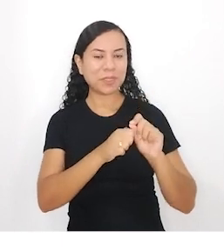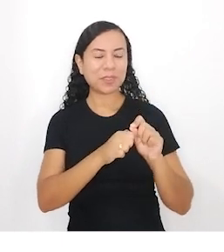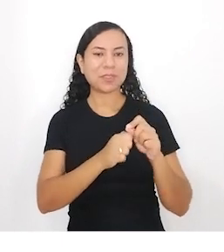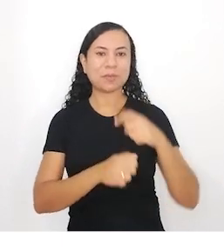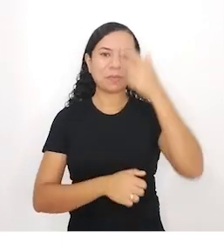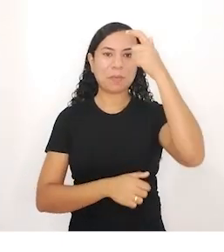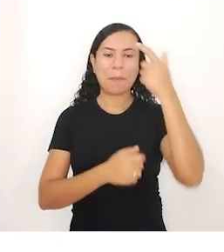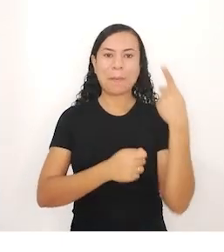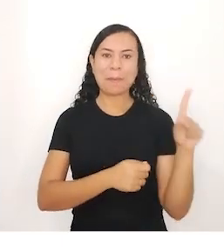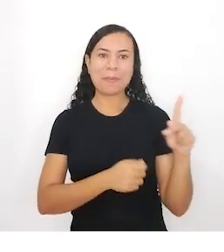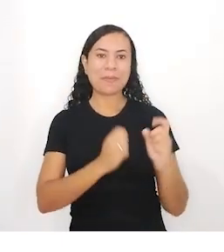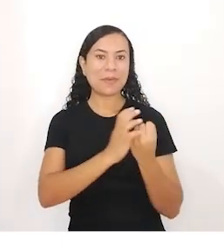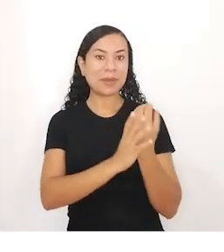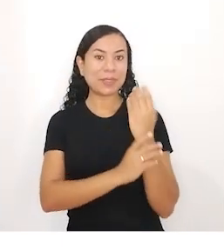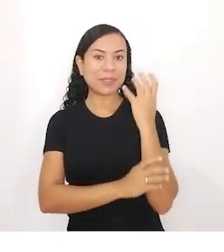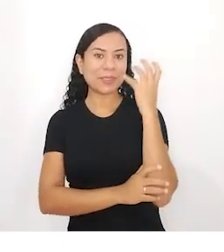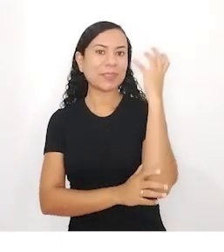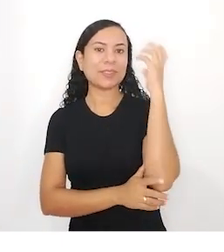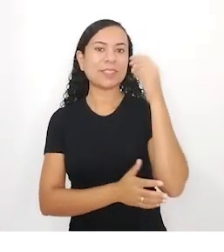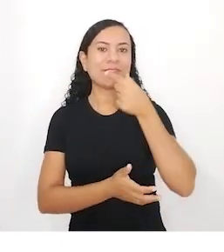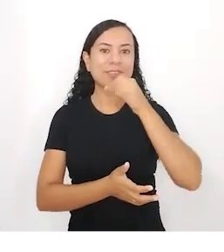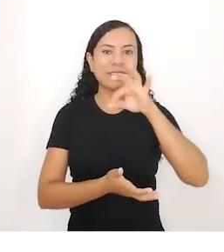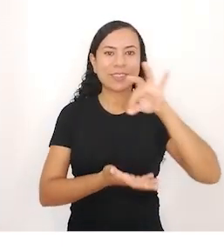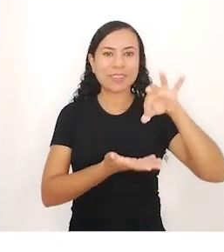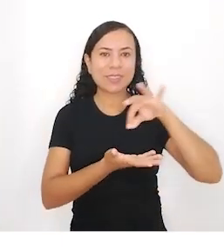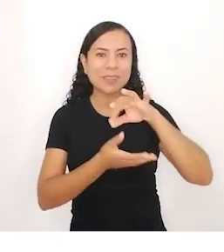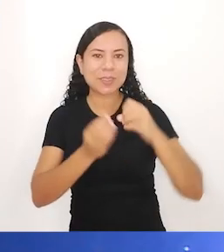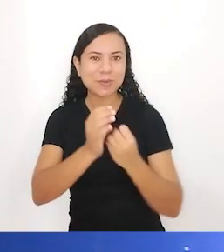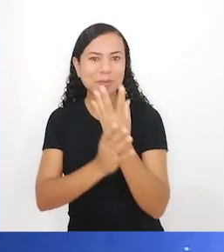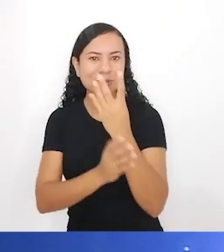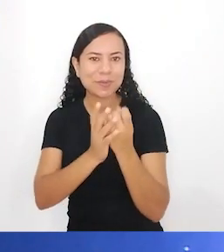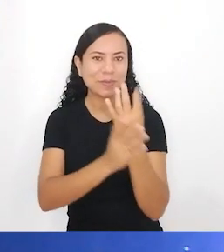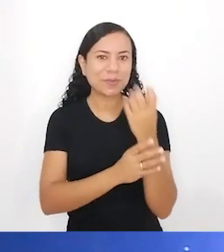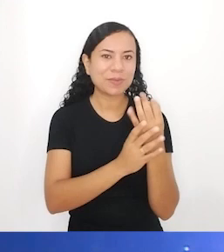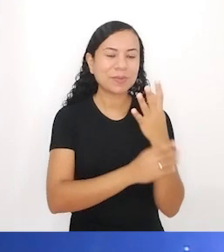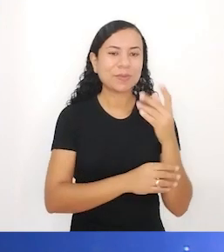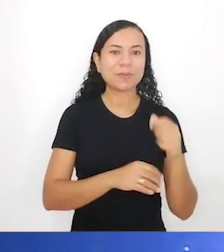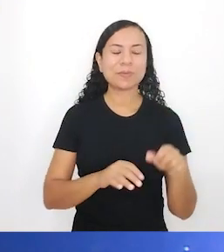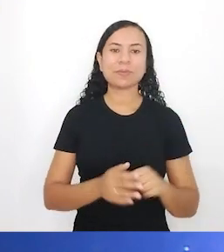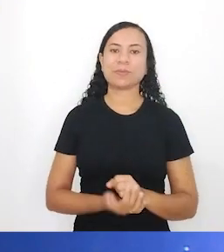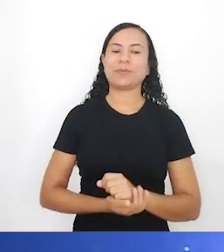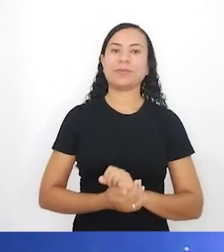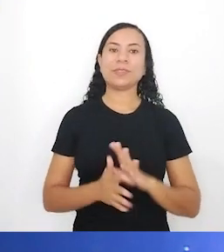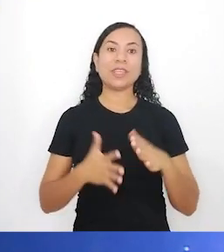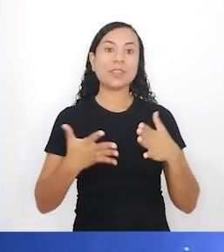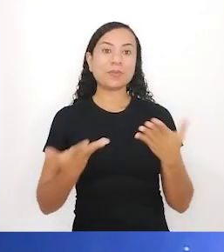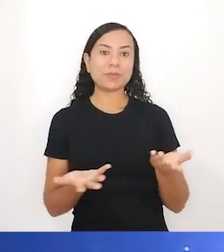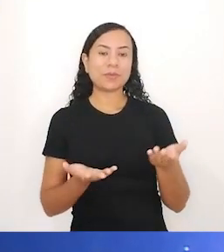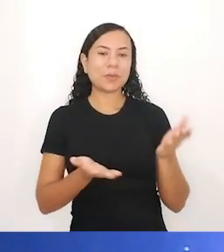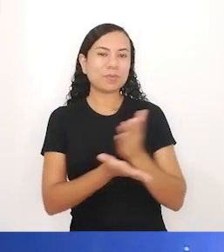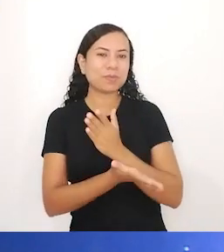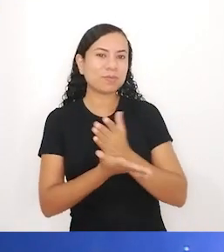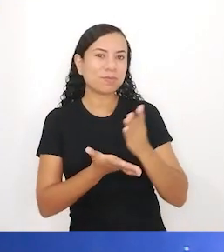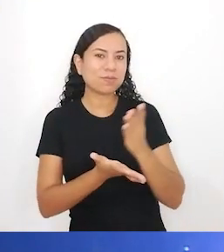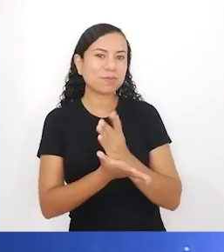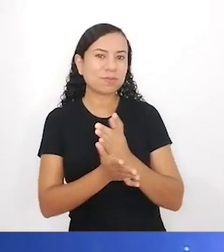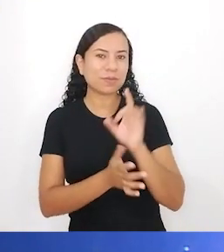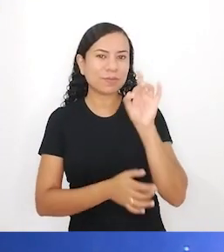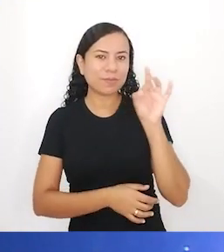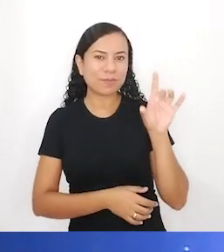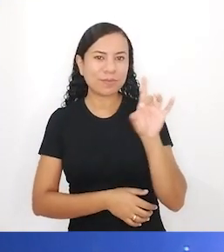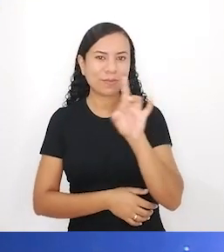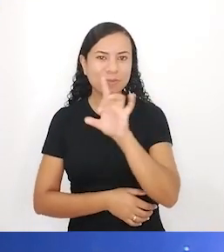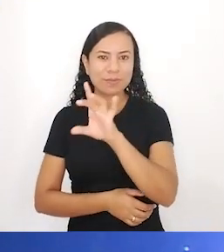crescimento, amadurecimento, germinação das sementes. E muitas dessas substâncias atuam em células específicas